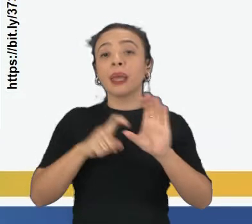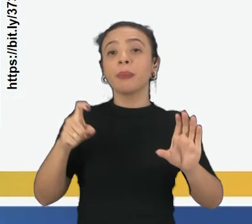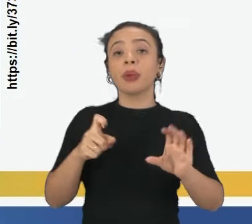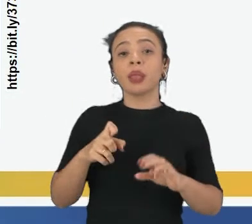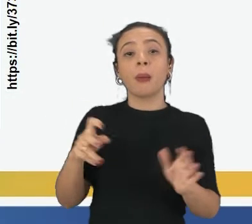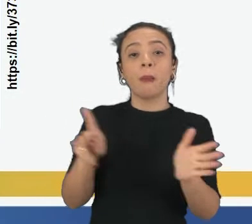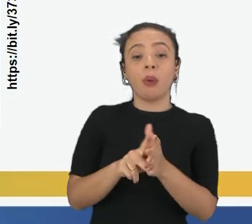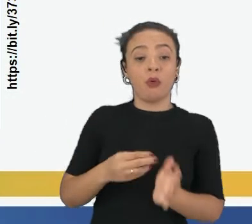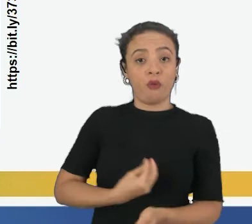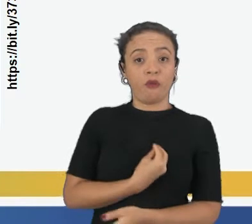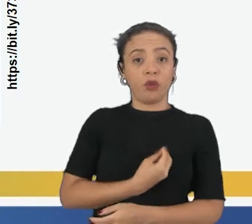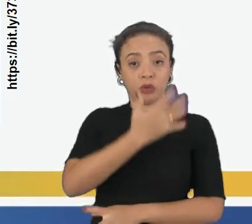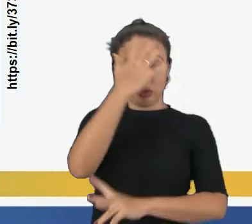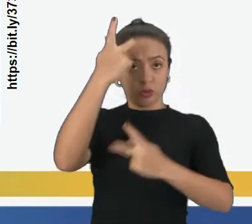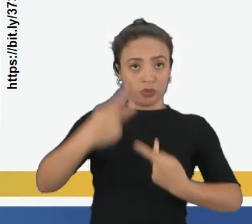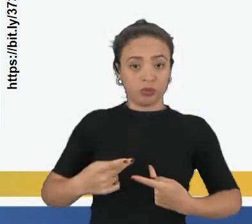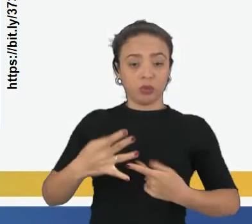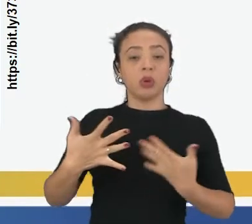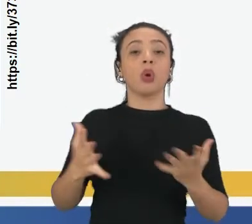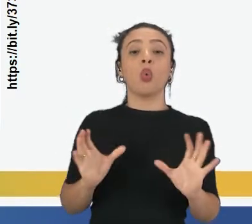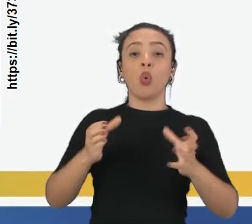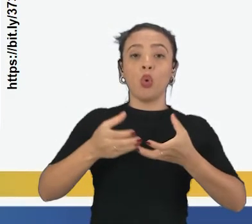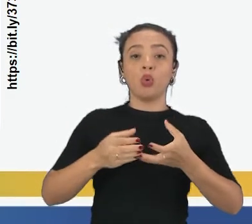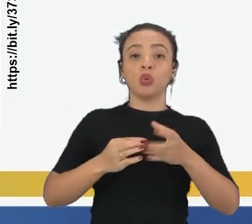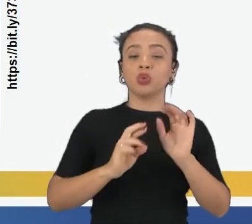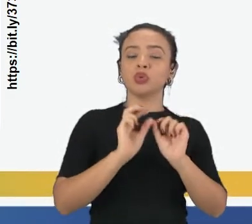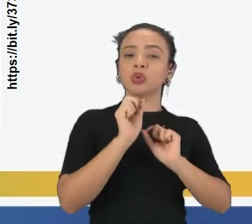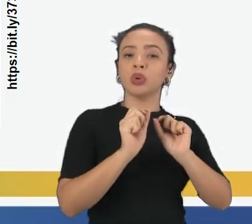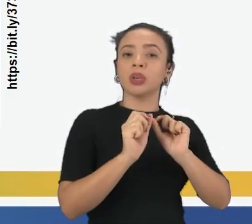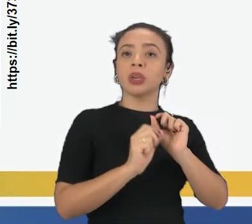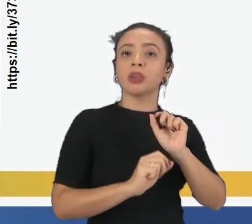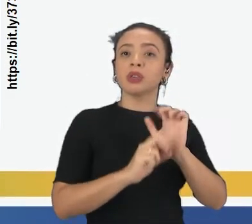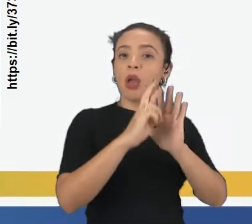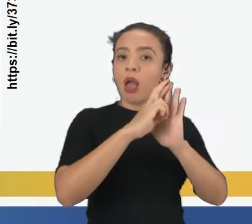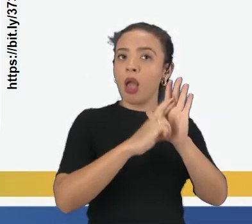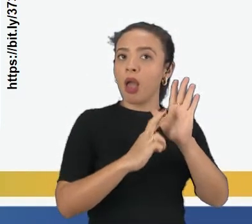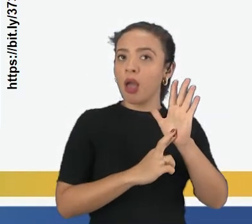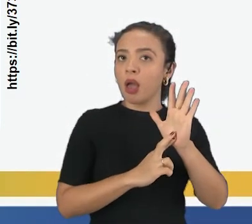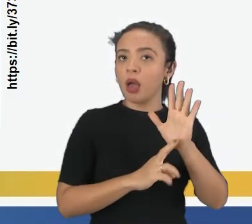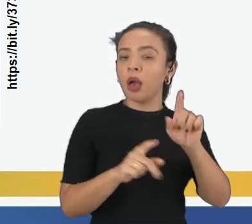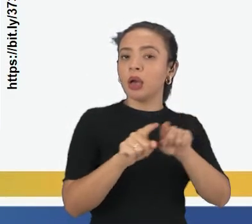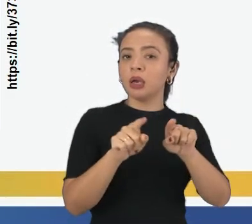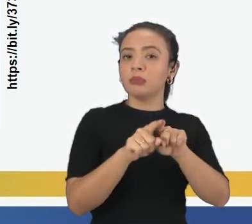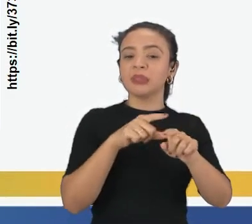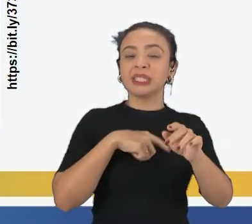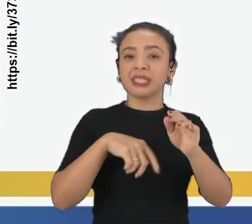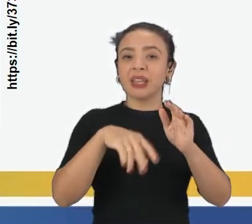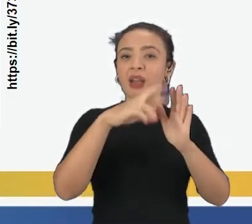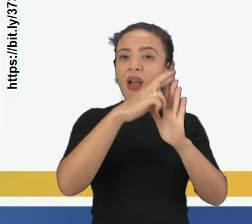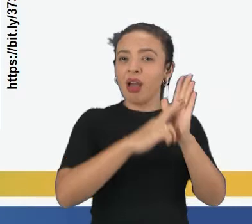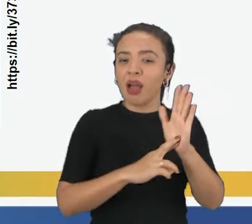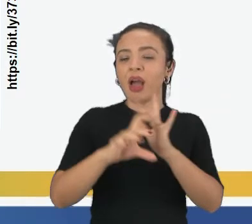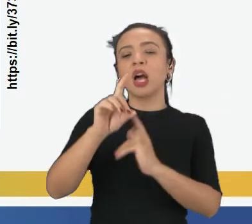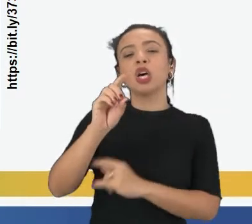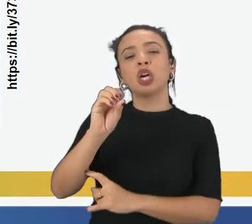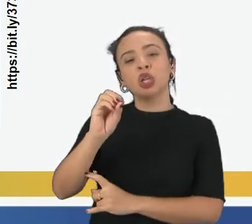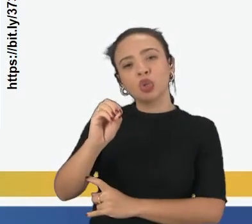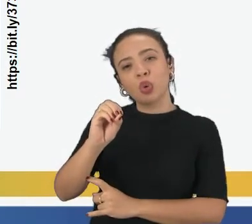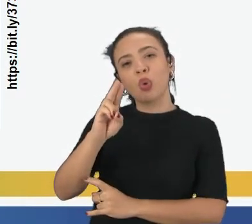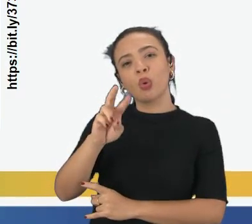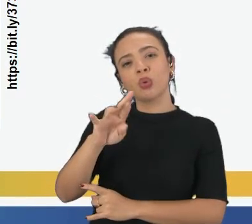configurado como um conjunto de sistemas culturais de crenças cosmovisão doutrinária própria